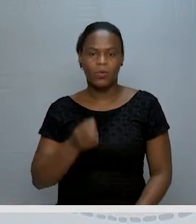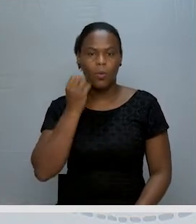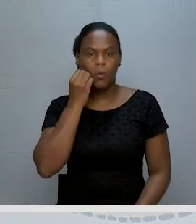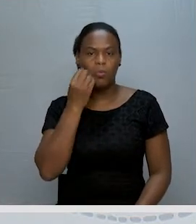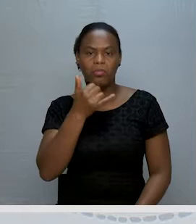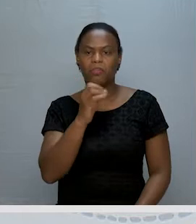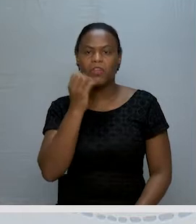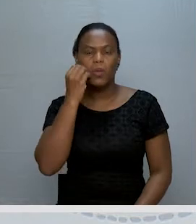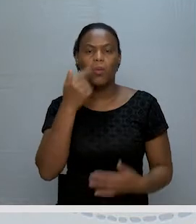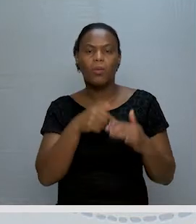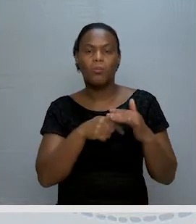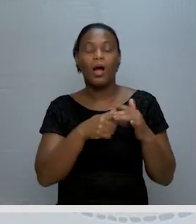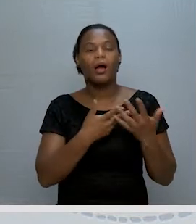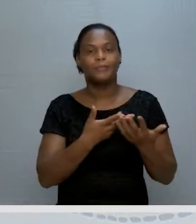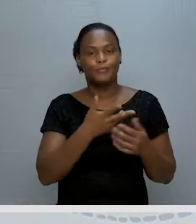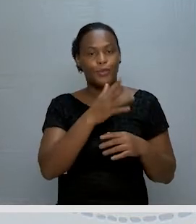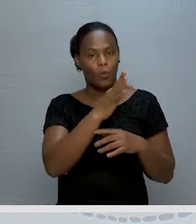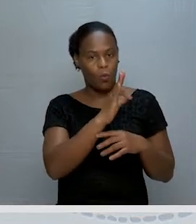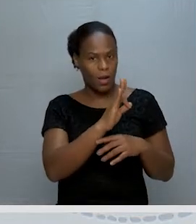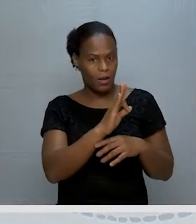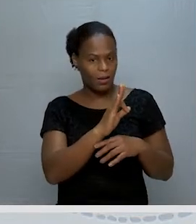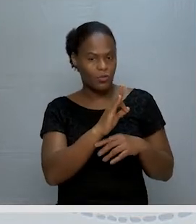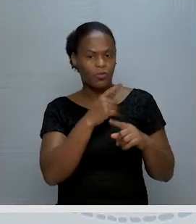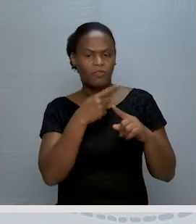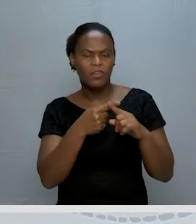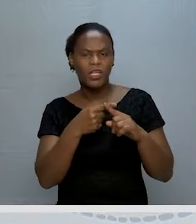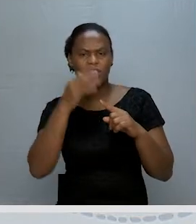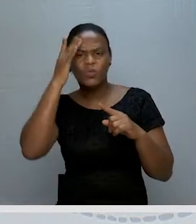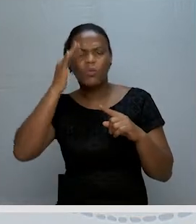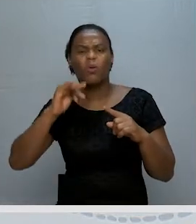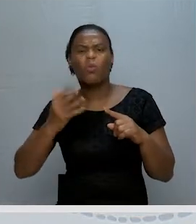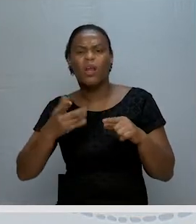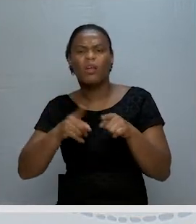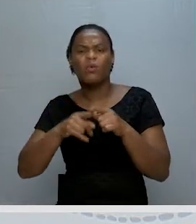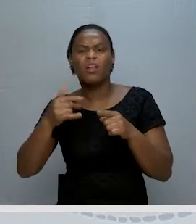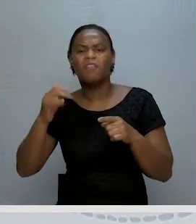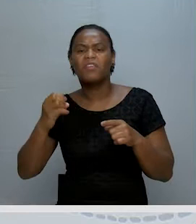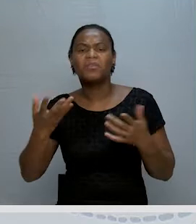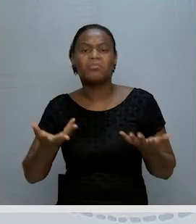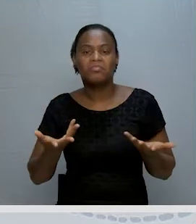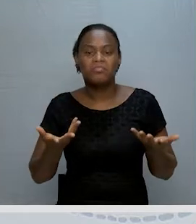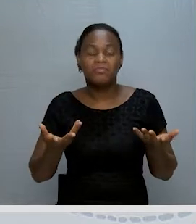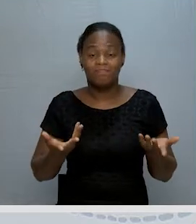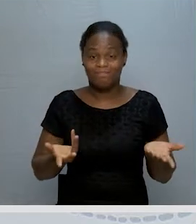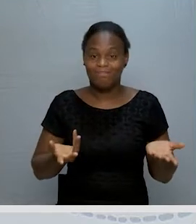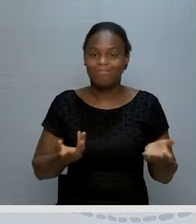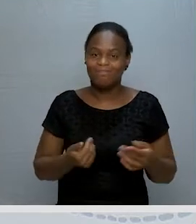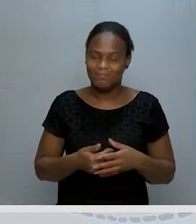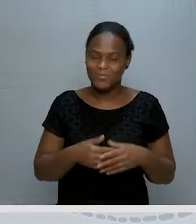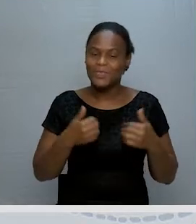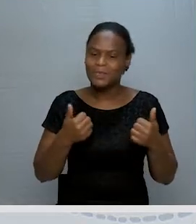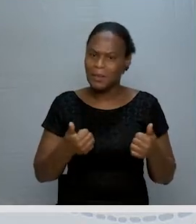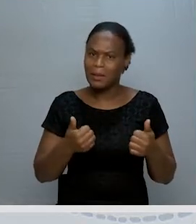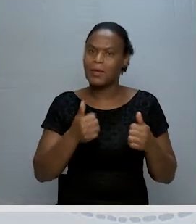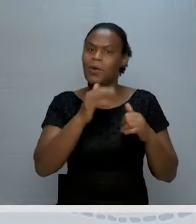Como obter o 20? 4 vezes que número é que nos dá 20?